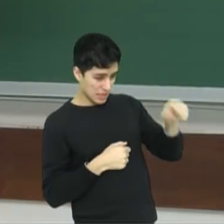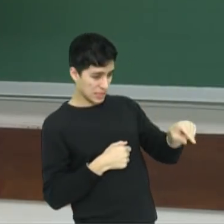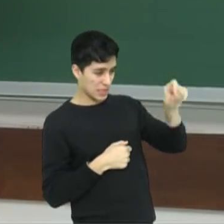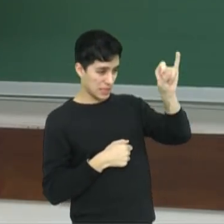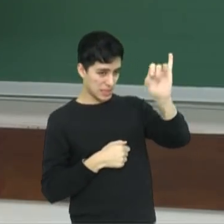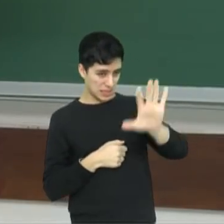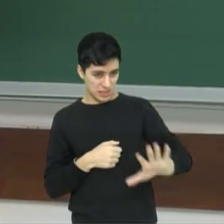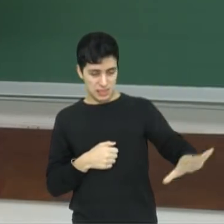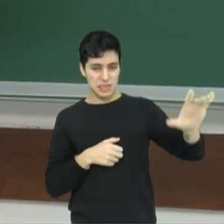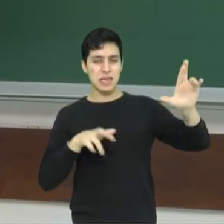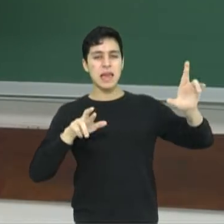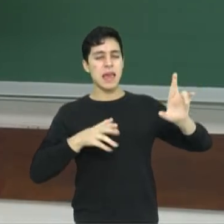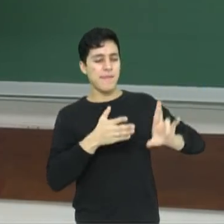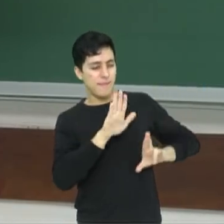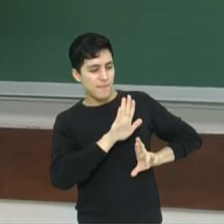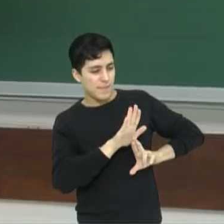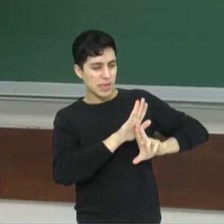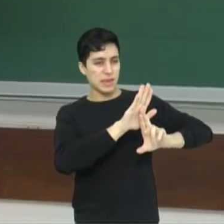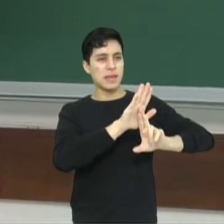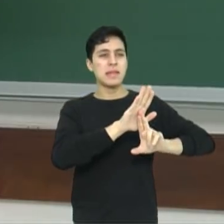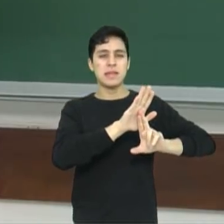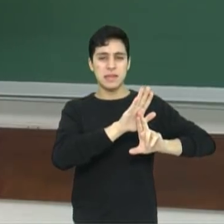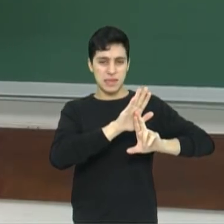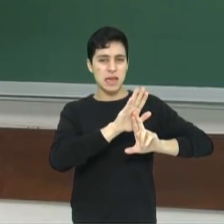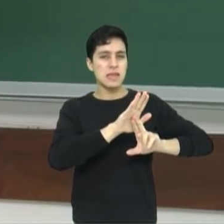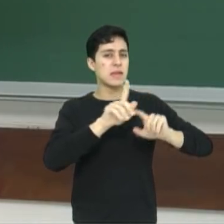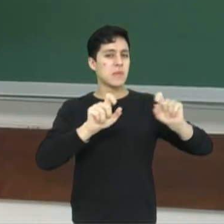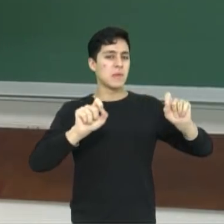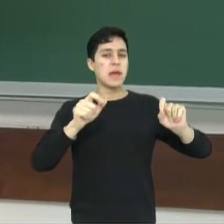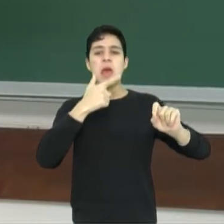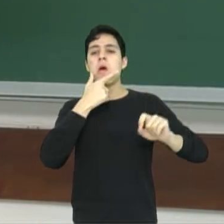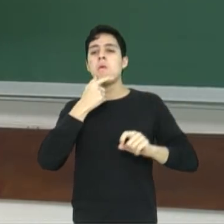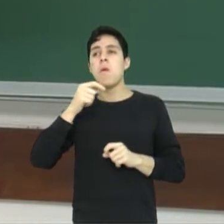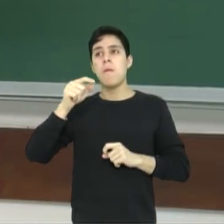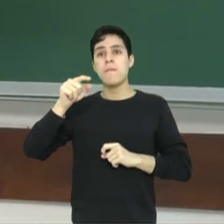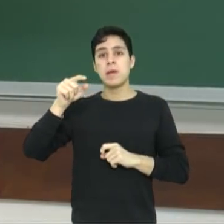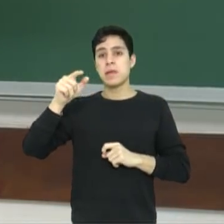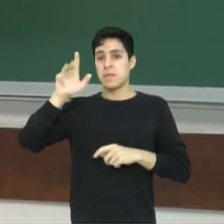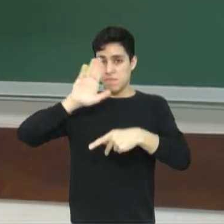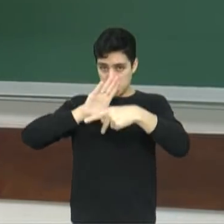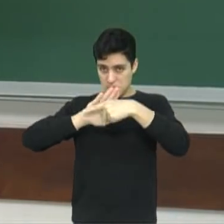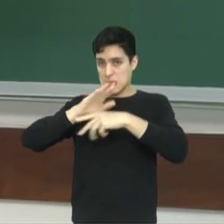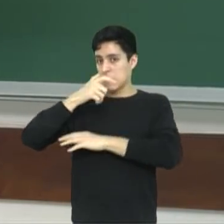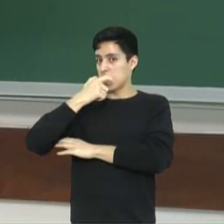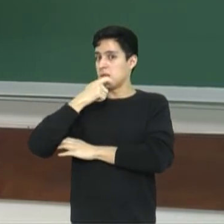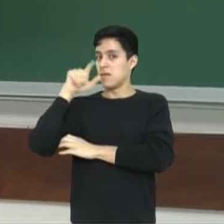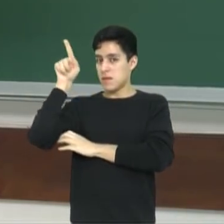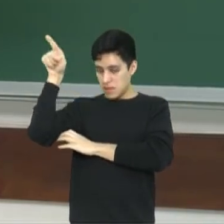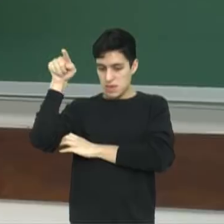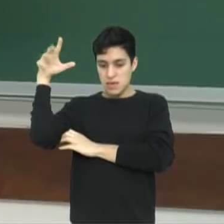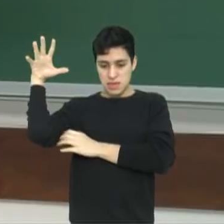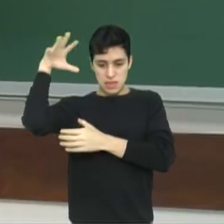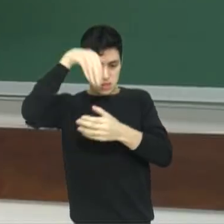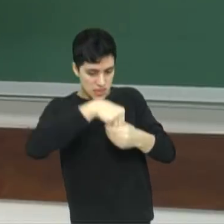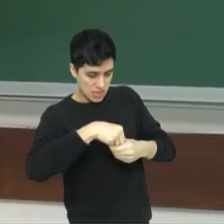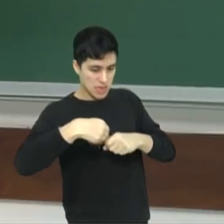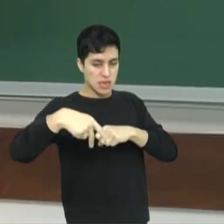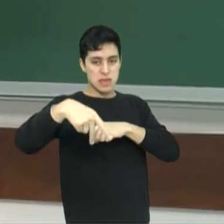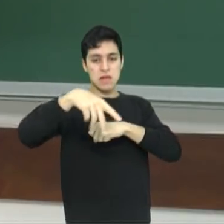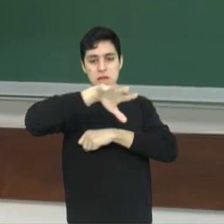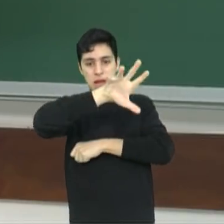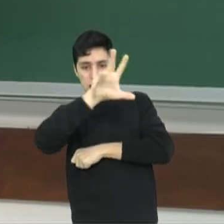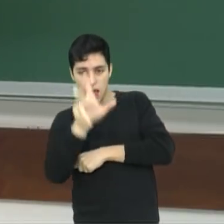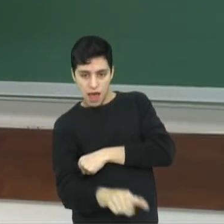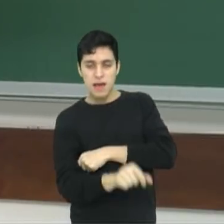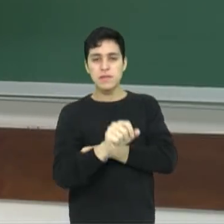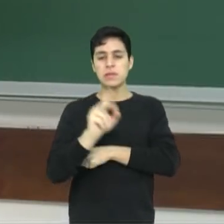caricatura, representando o britânico colonizador na África, ele está dando uma ideia, né, de potência, de força, de